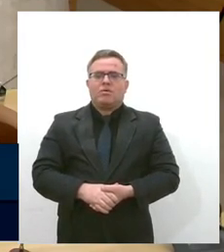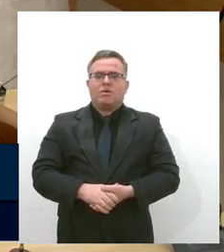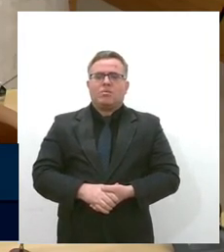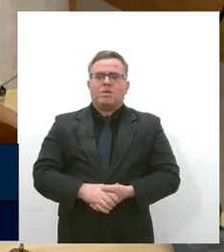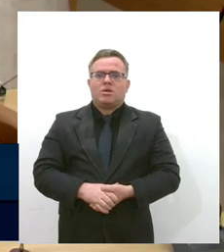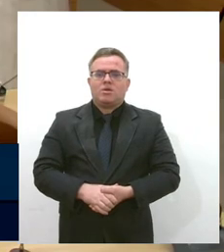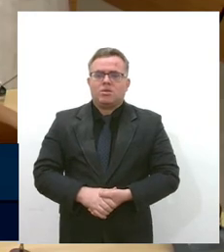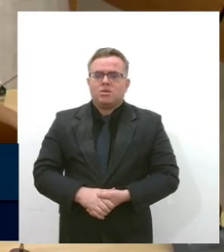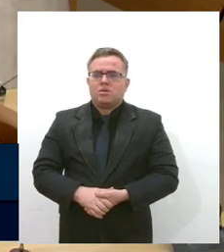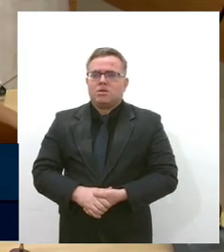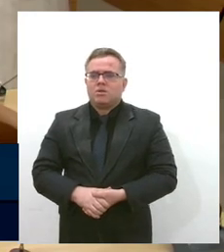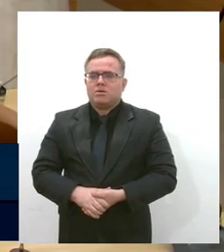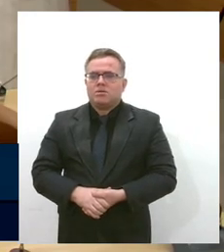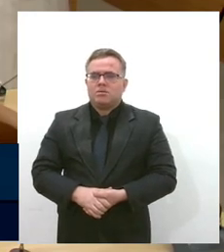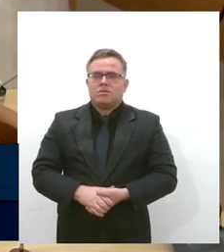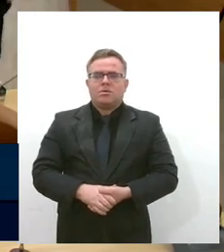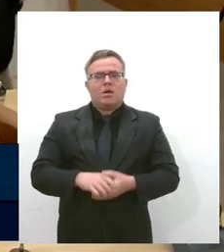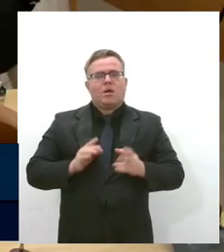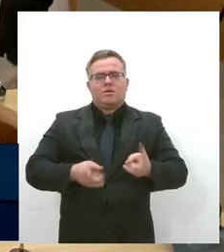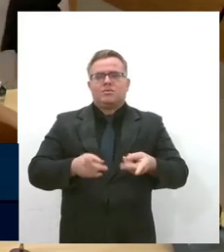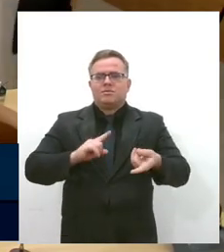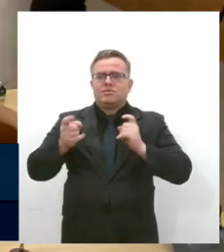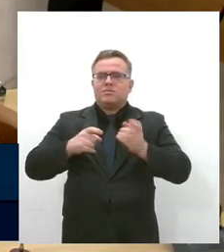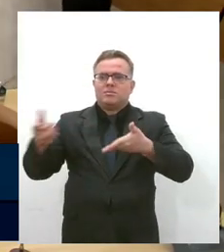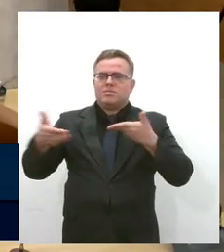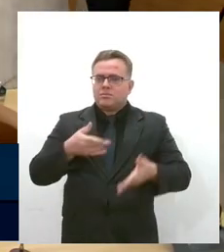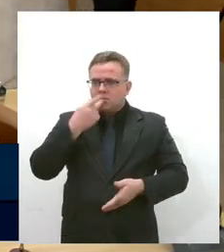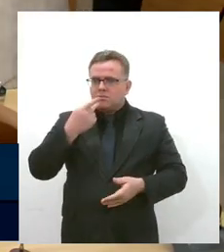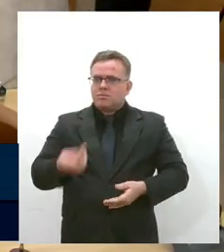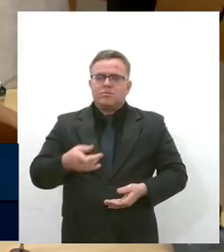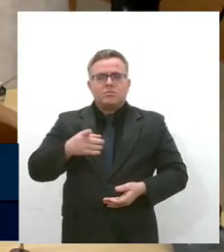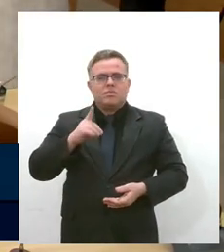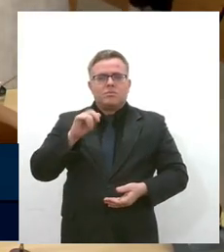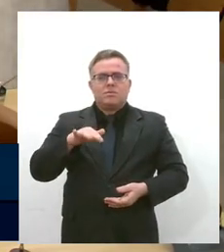Ainda no pequeno expediente, com a palavra ao deputado Daniel Fortes.